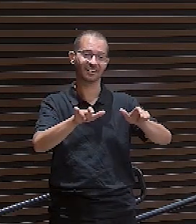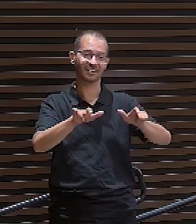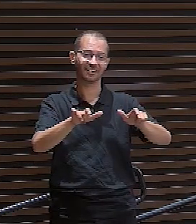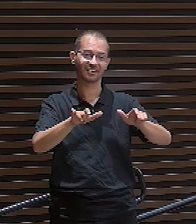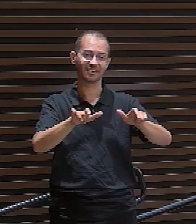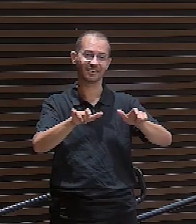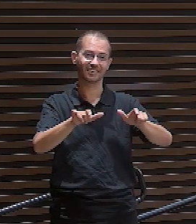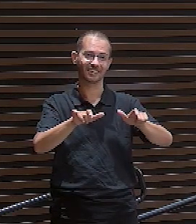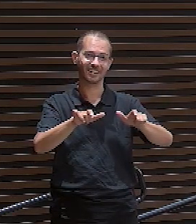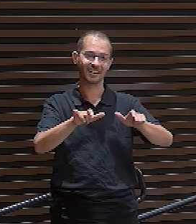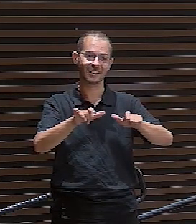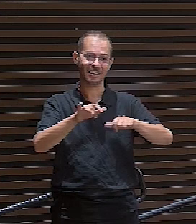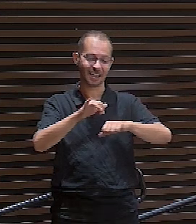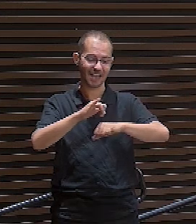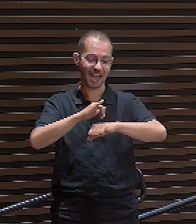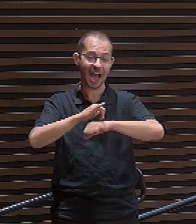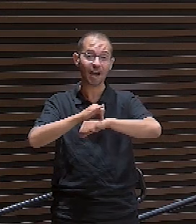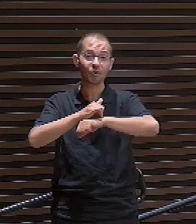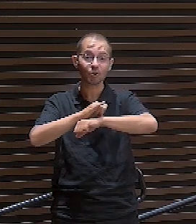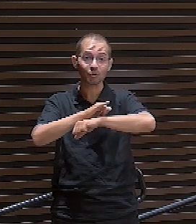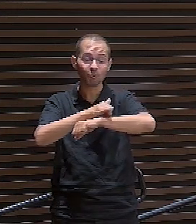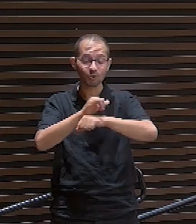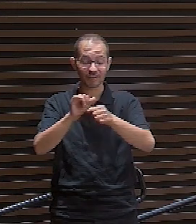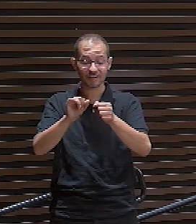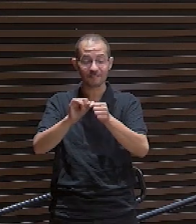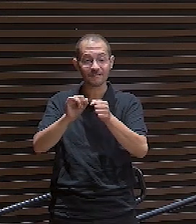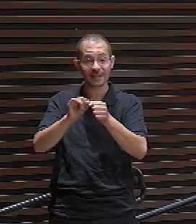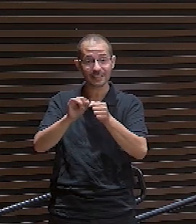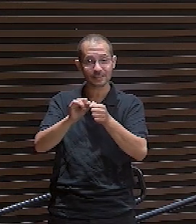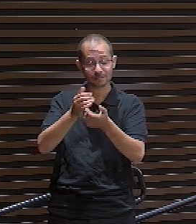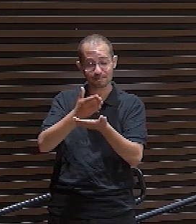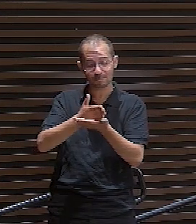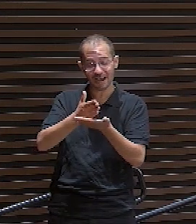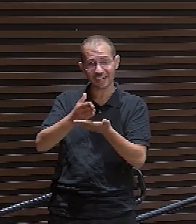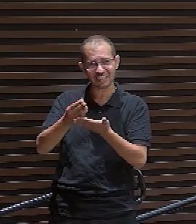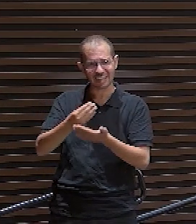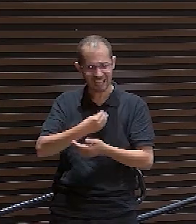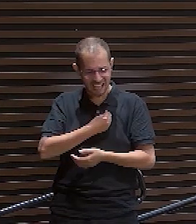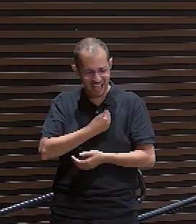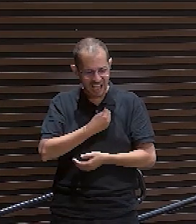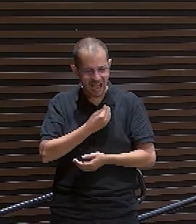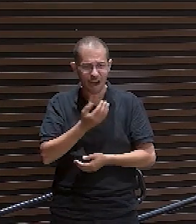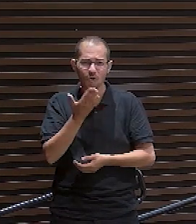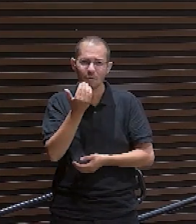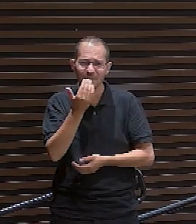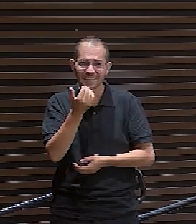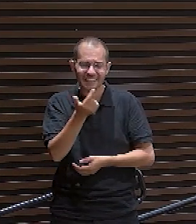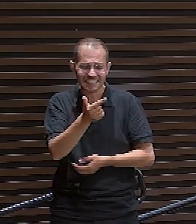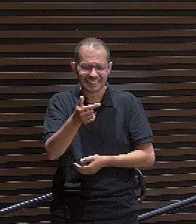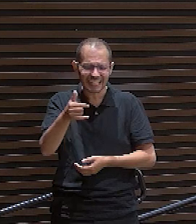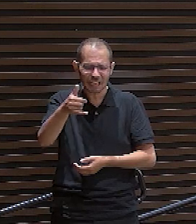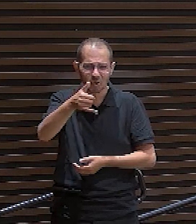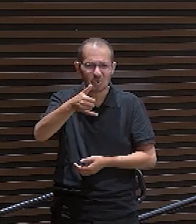A gordura faz parte da vida. Uma comida sem gordura